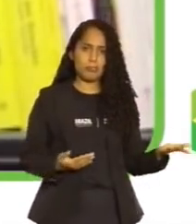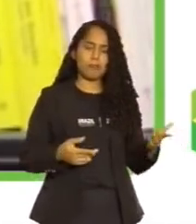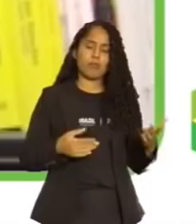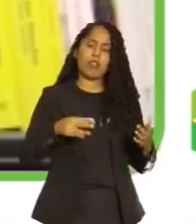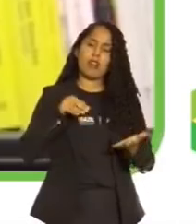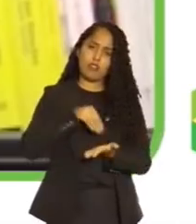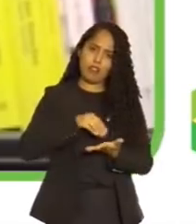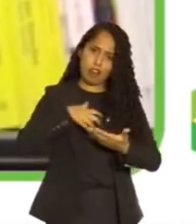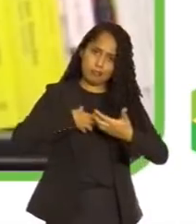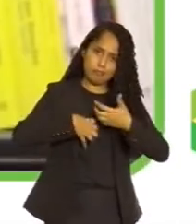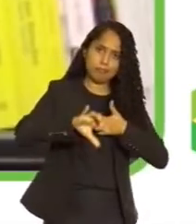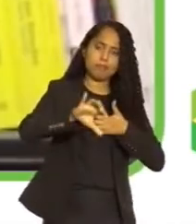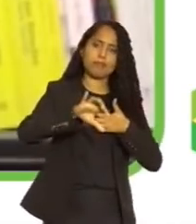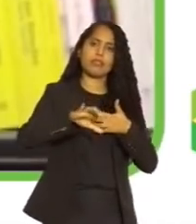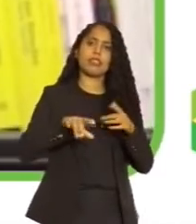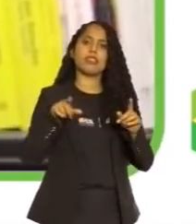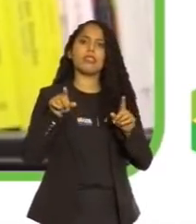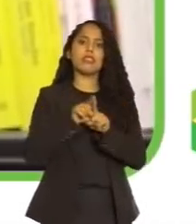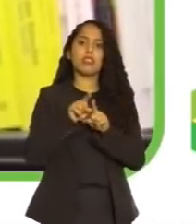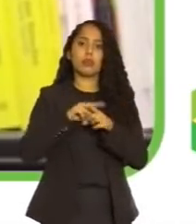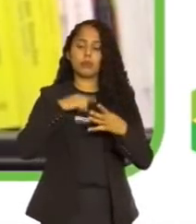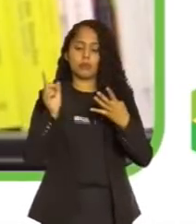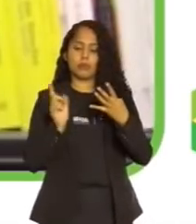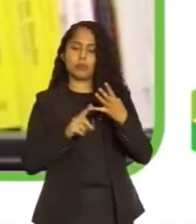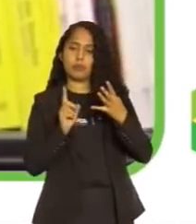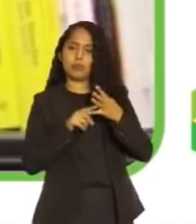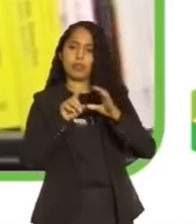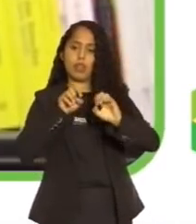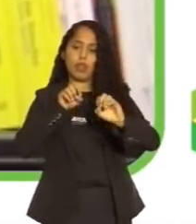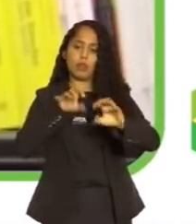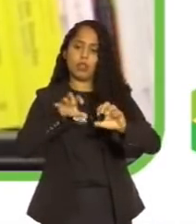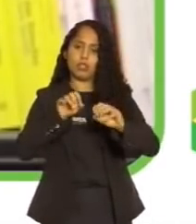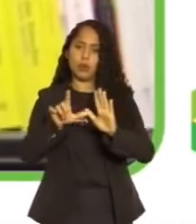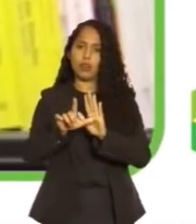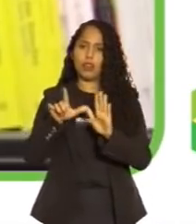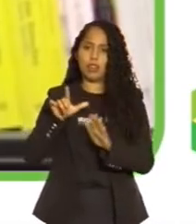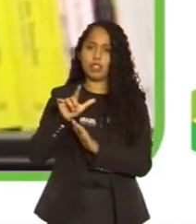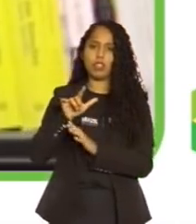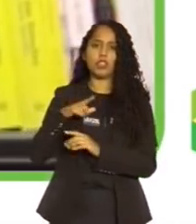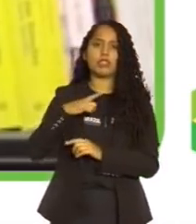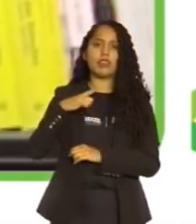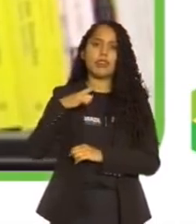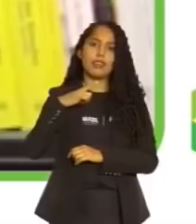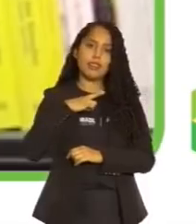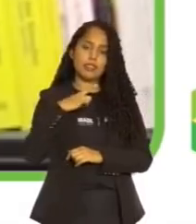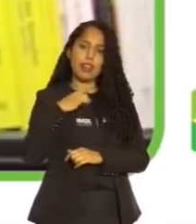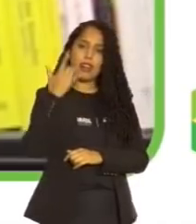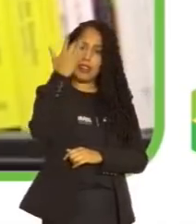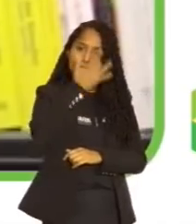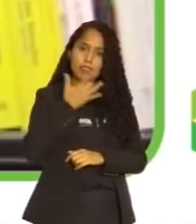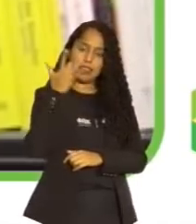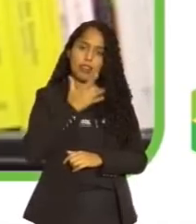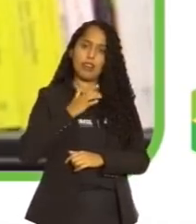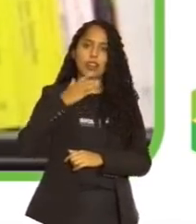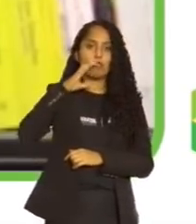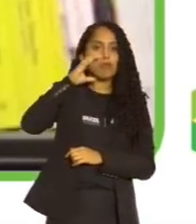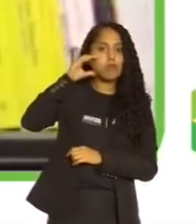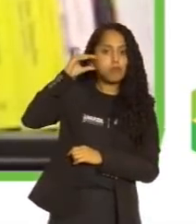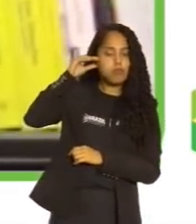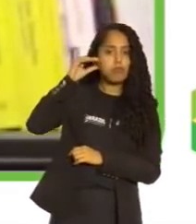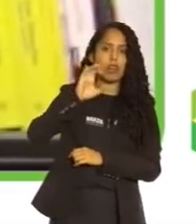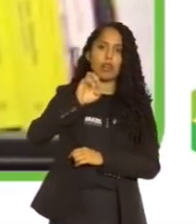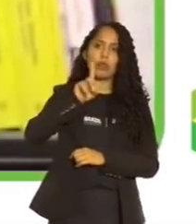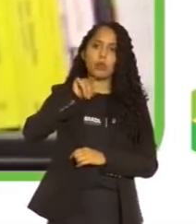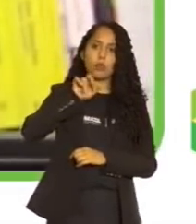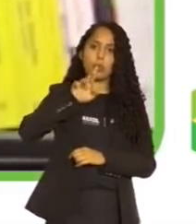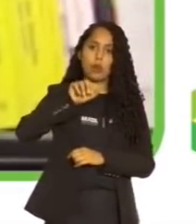Quarto ponto, educação, e concordo aqui com os meus antecessores, o que disse o Fernando, o Ciro e o Eduardo, um país sem educação